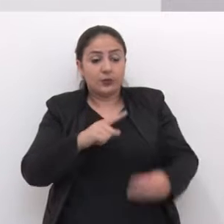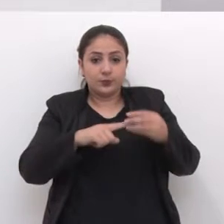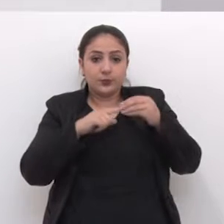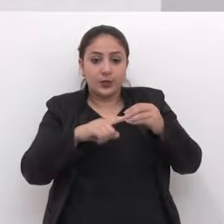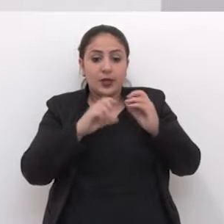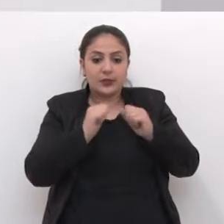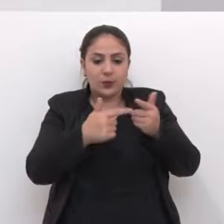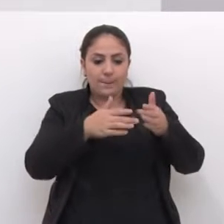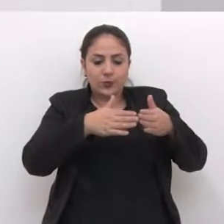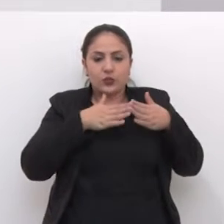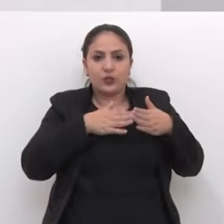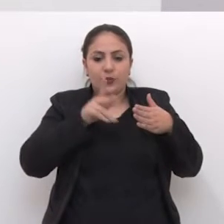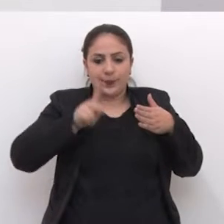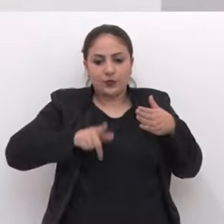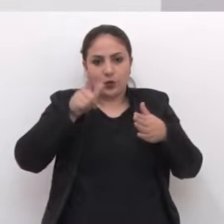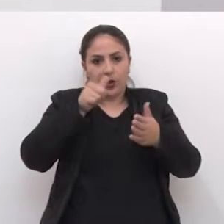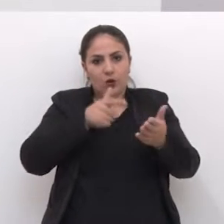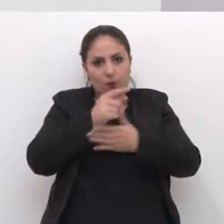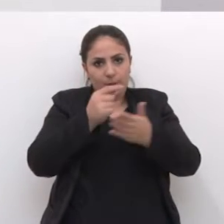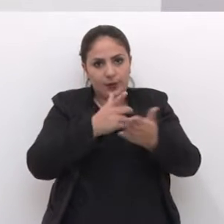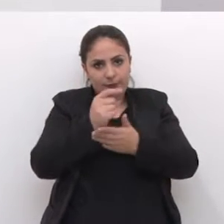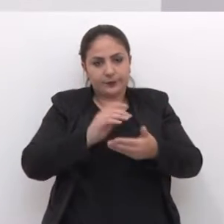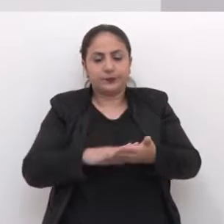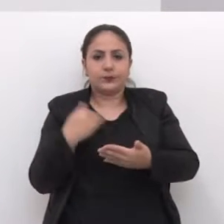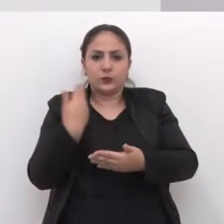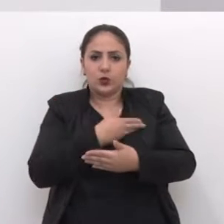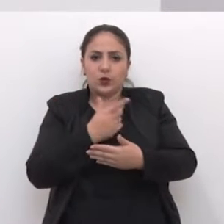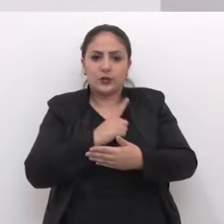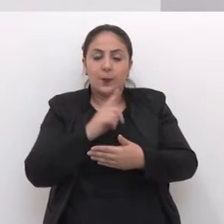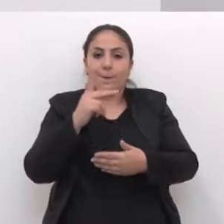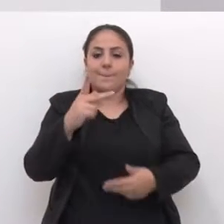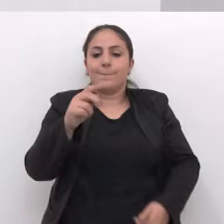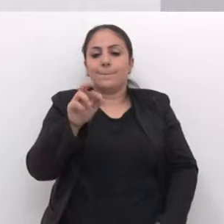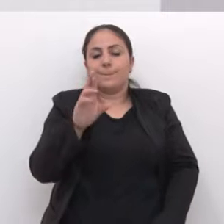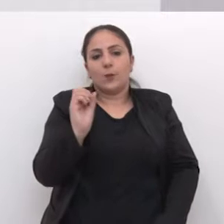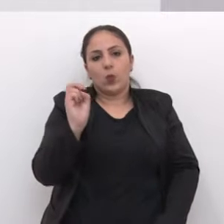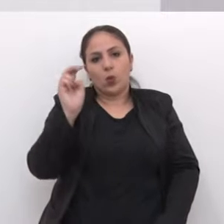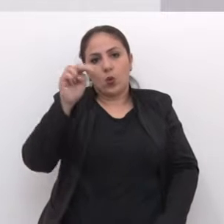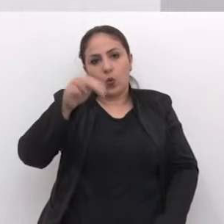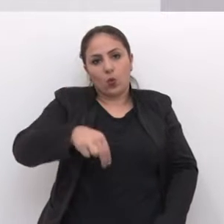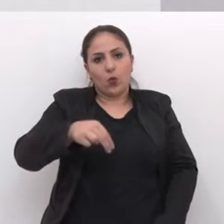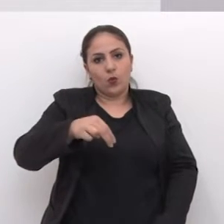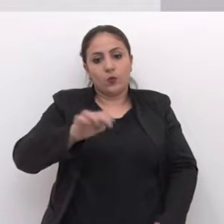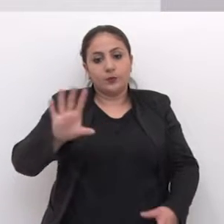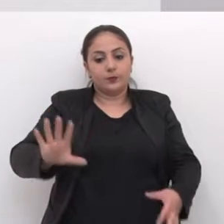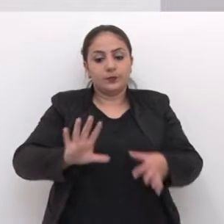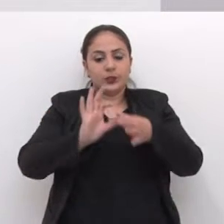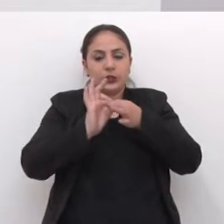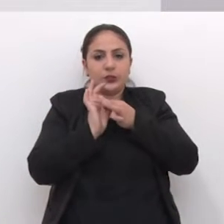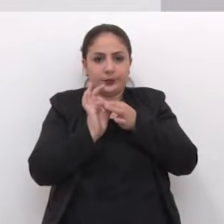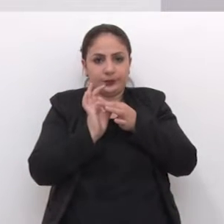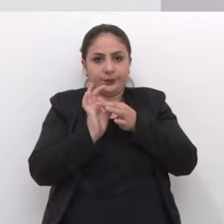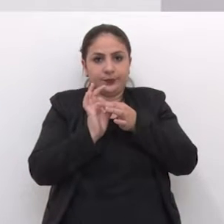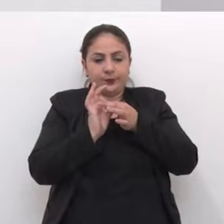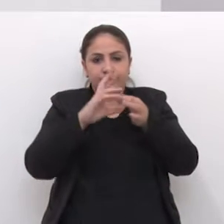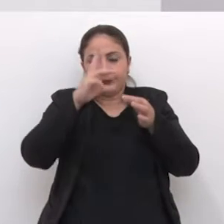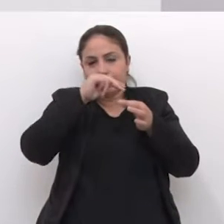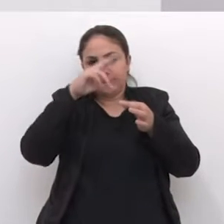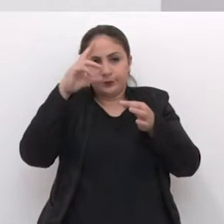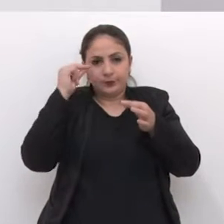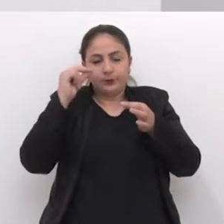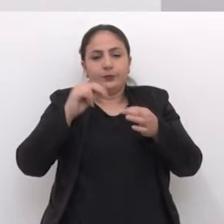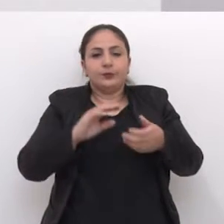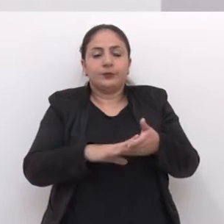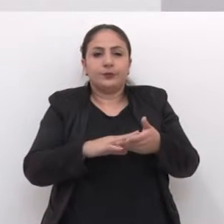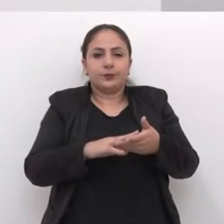um protagonismo na defesa do consumidor. Nós temos aqui o PROCON, que é um órgão ligado